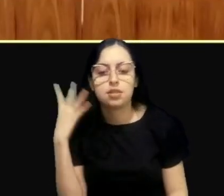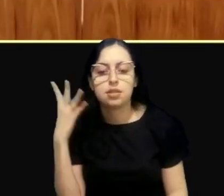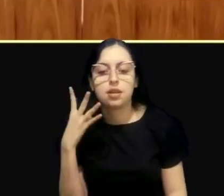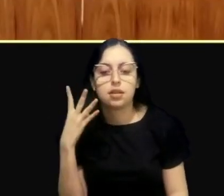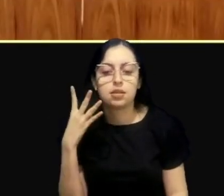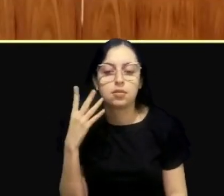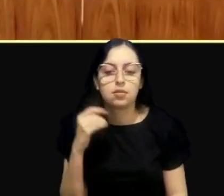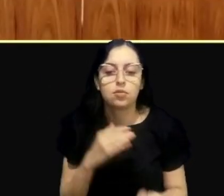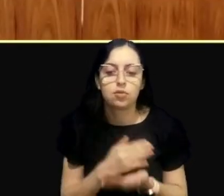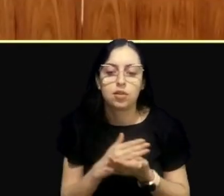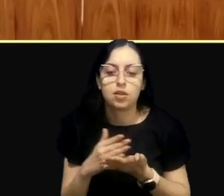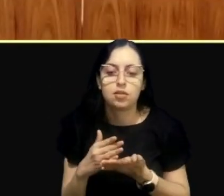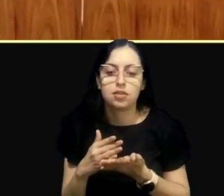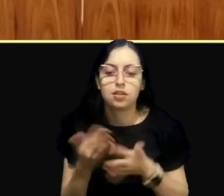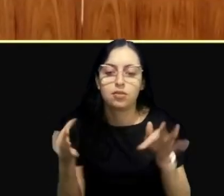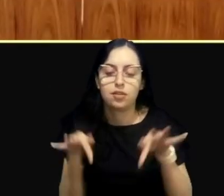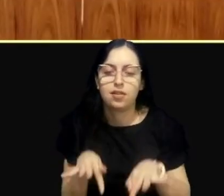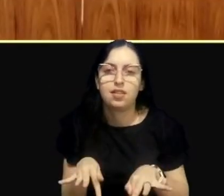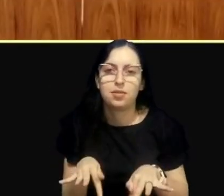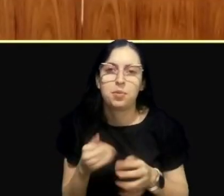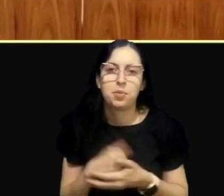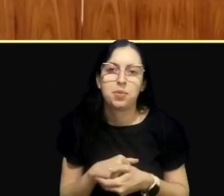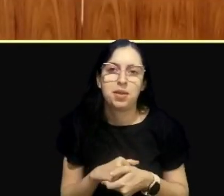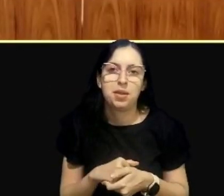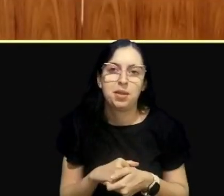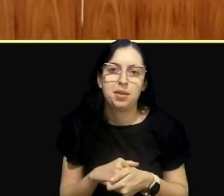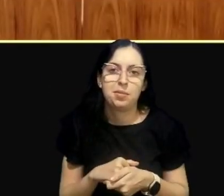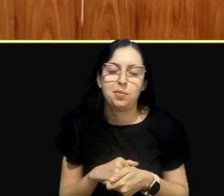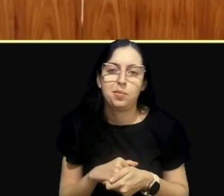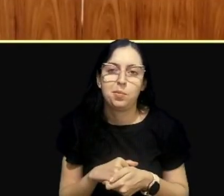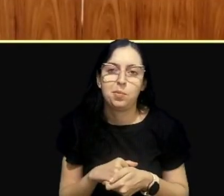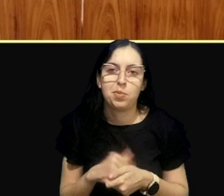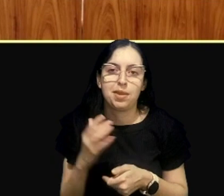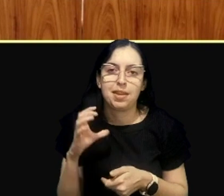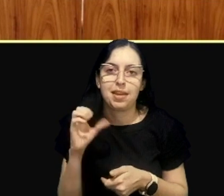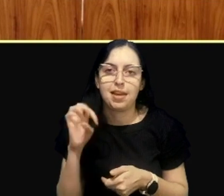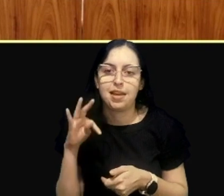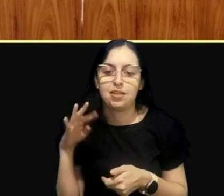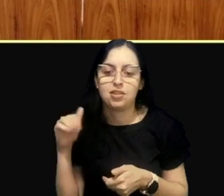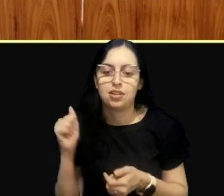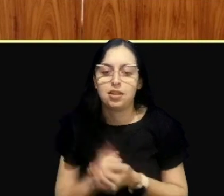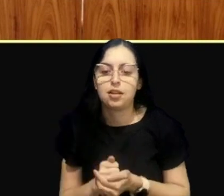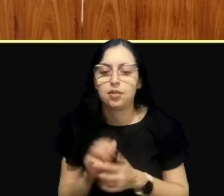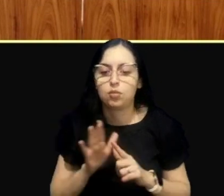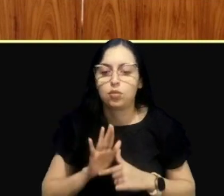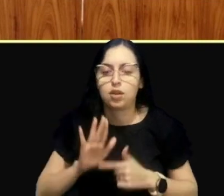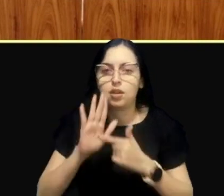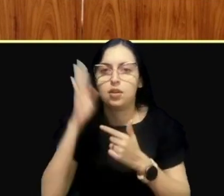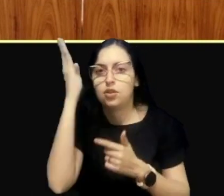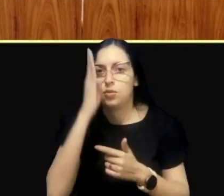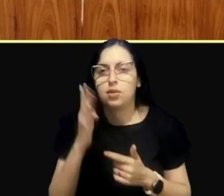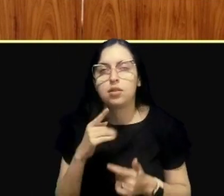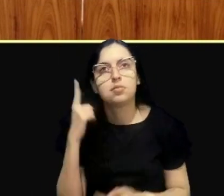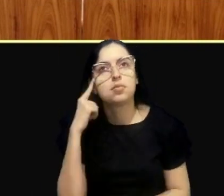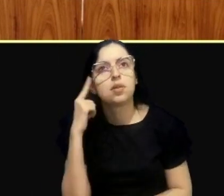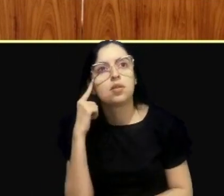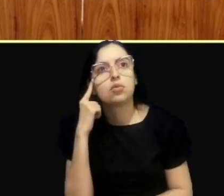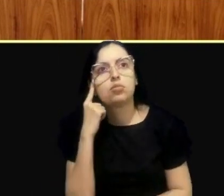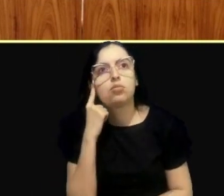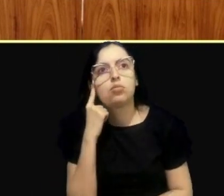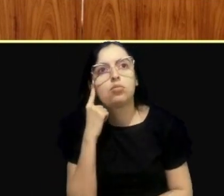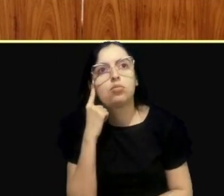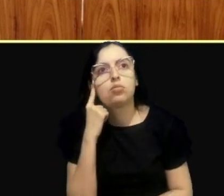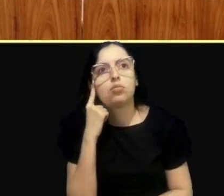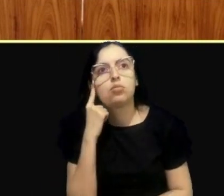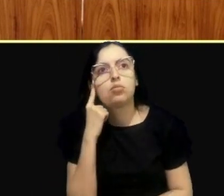vou começar pelo fim, professora Kátia, quando apresentou aquele gráfico com aquele Brasil, eu fiquei pensando nós,